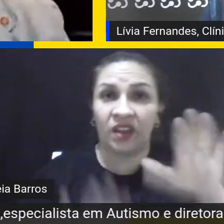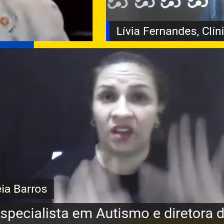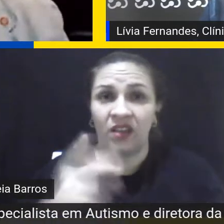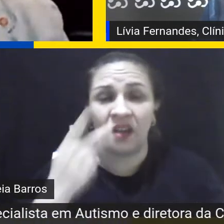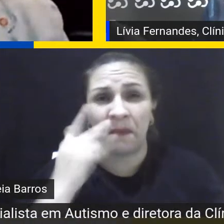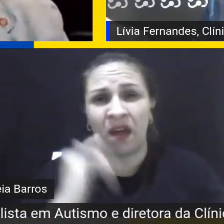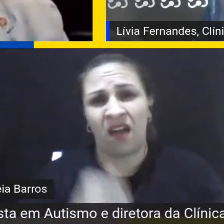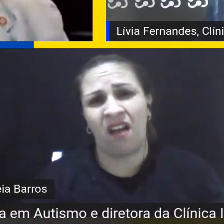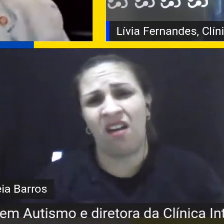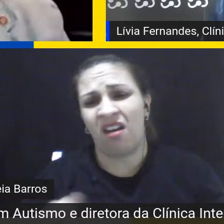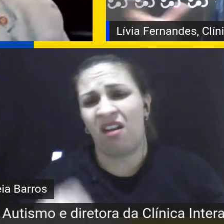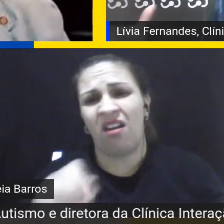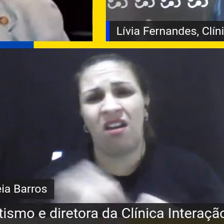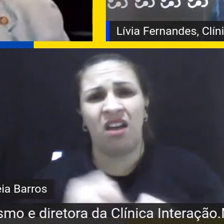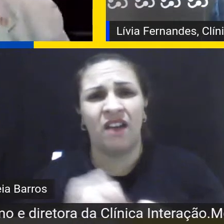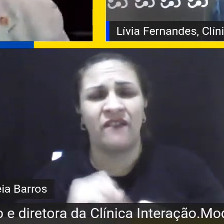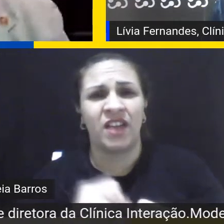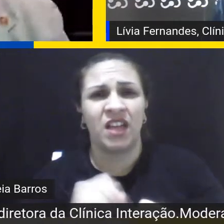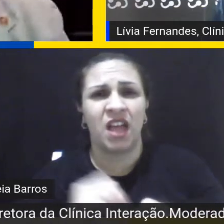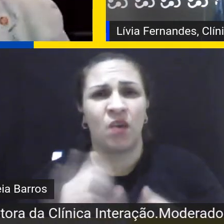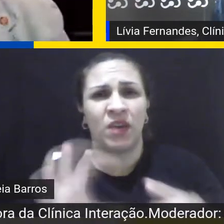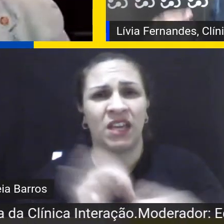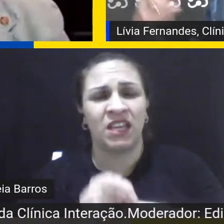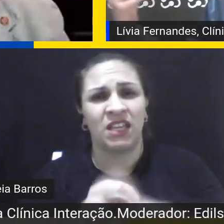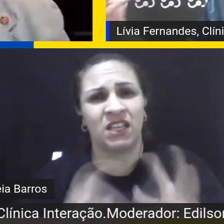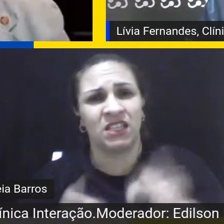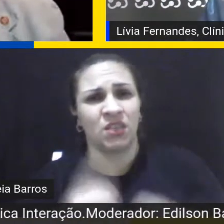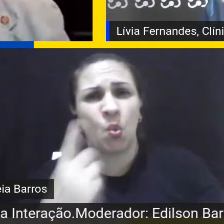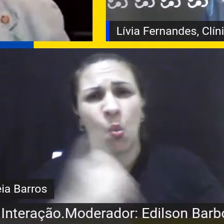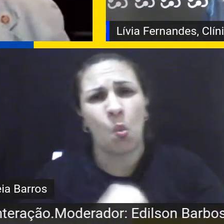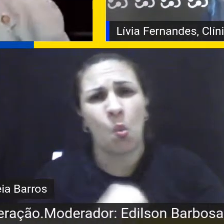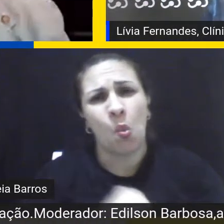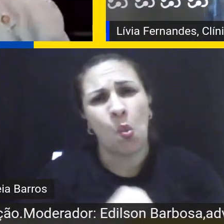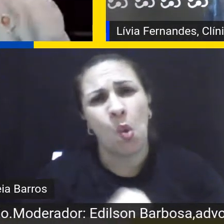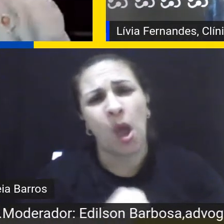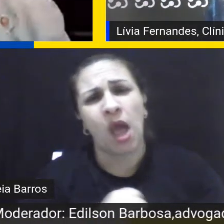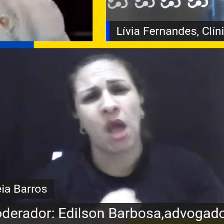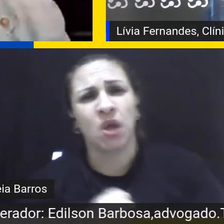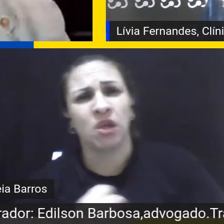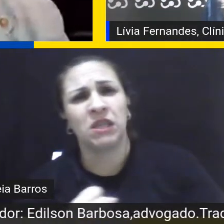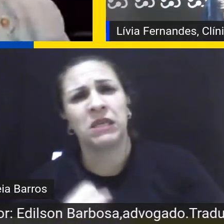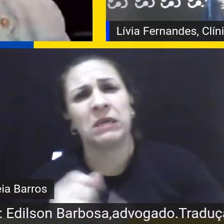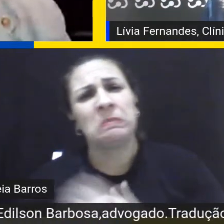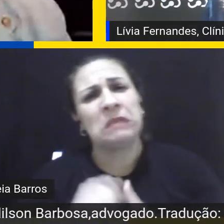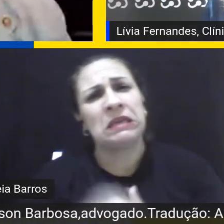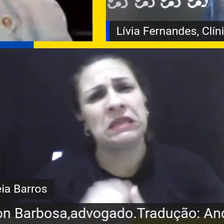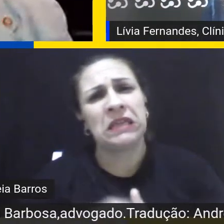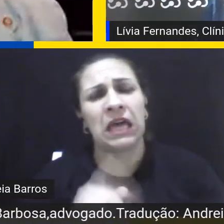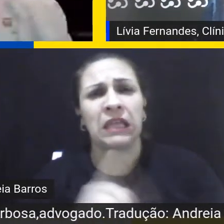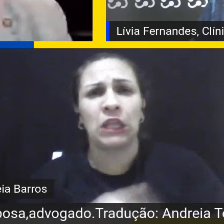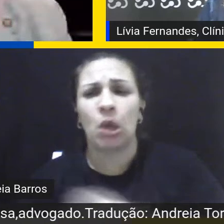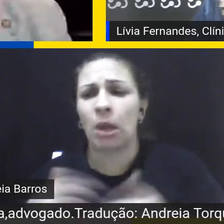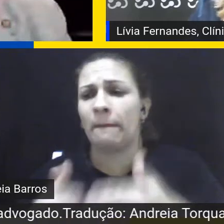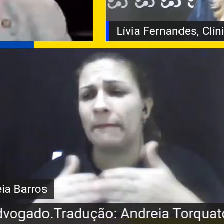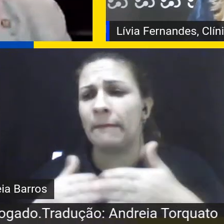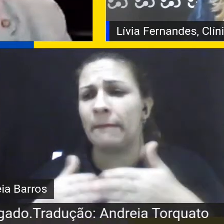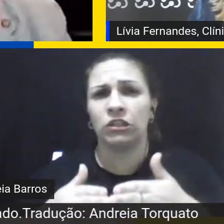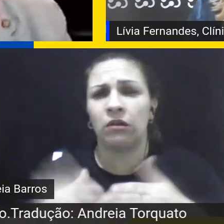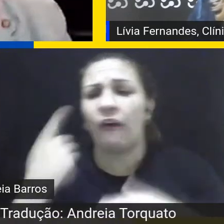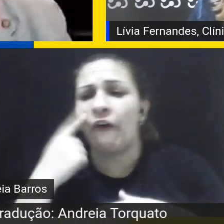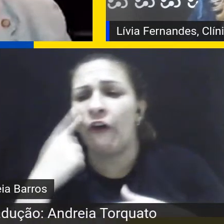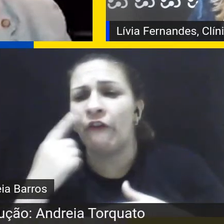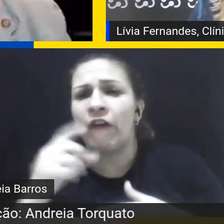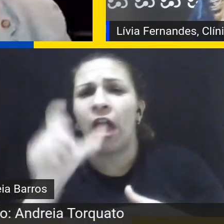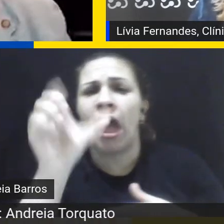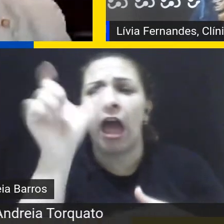ela está fazendo já a integração sensorial, tem 1 ano, tem meses, e na hora que a gente pede, deixa eu ver a avaliação do